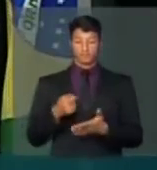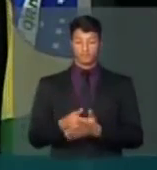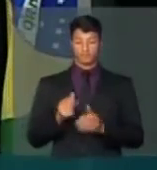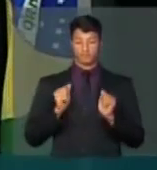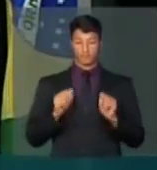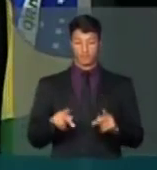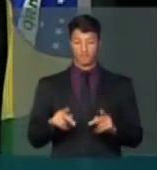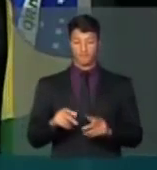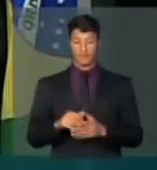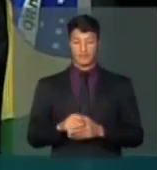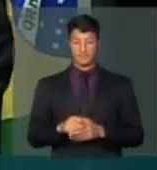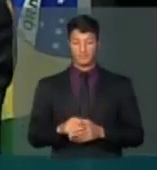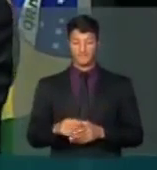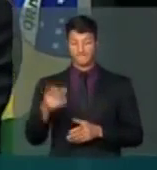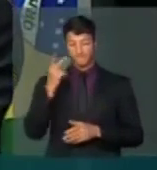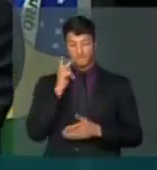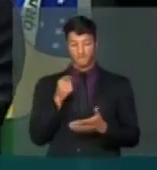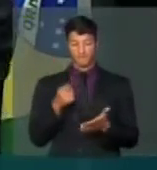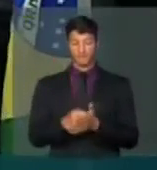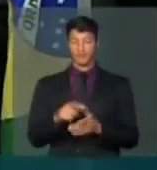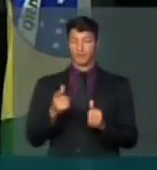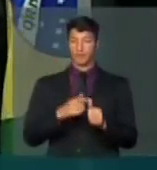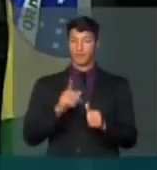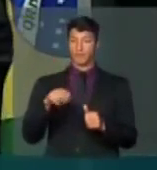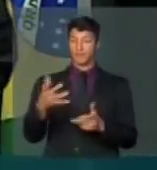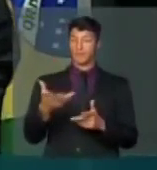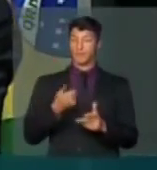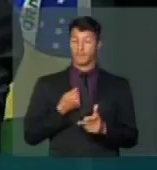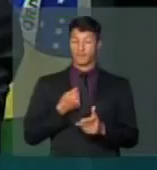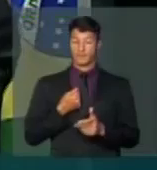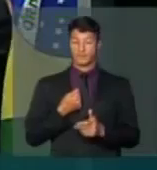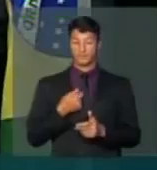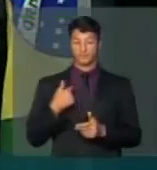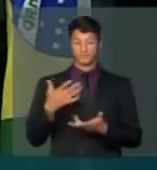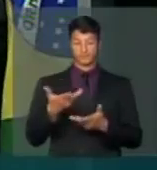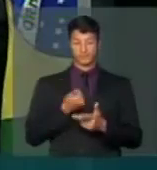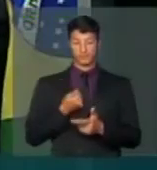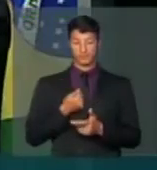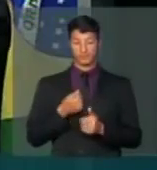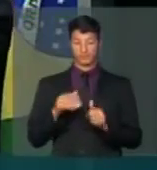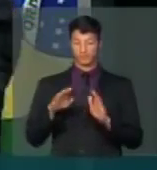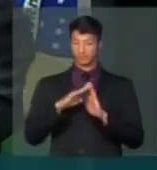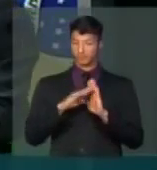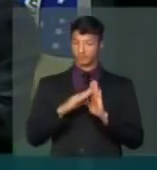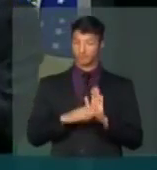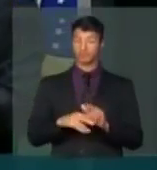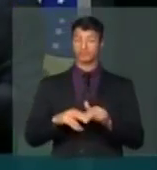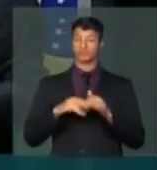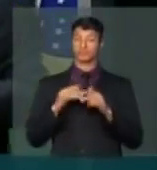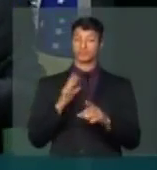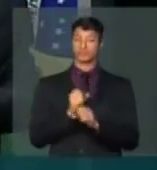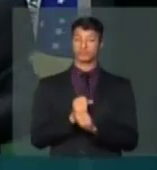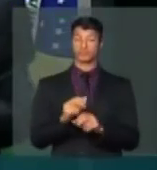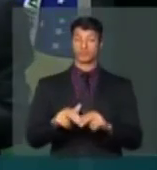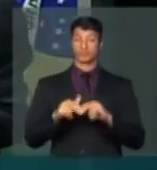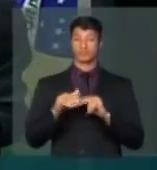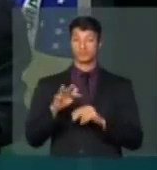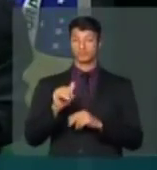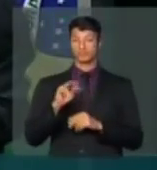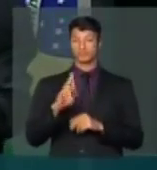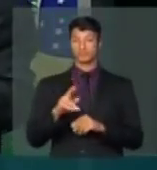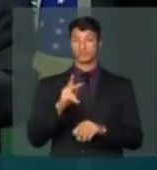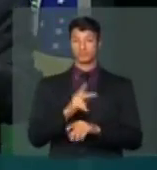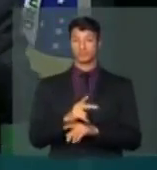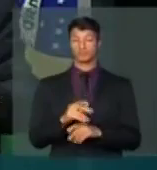a aposentadoria, pago primeiro, e quando vou receber, eu recebo ela pitoca por conta do fator